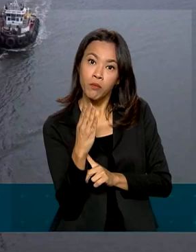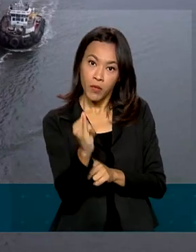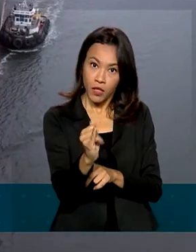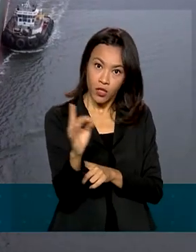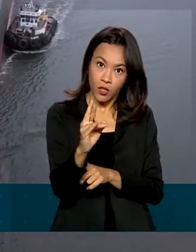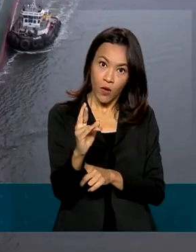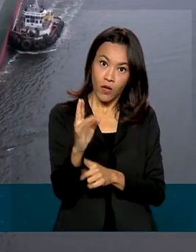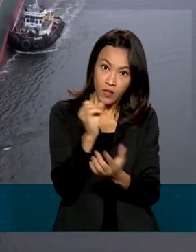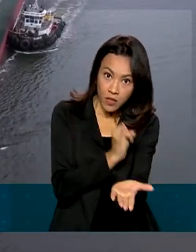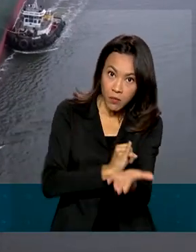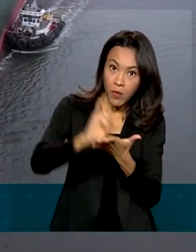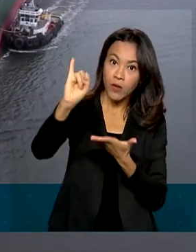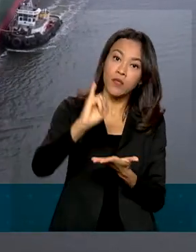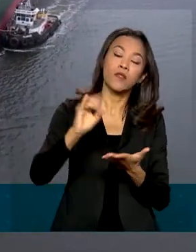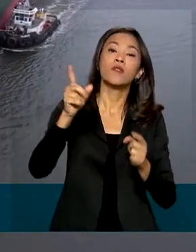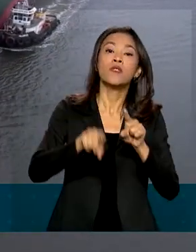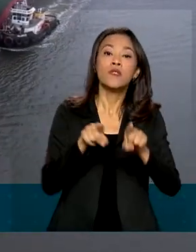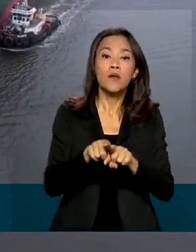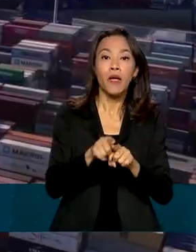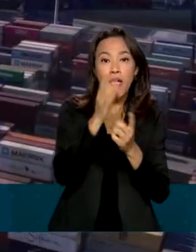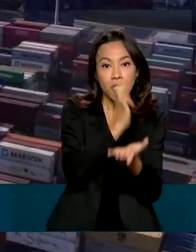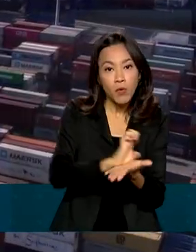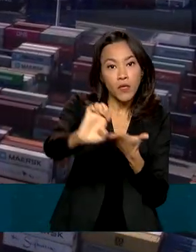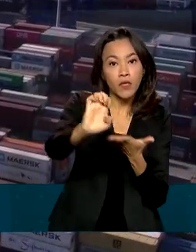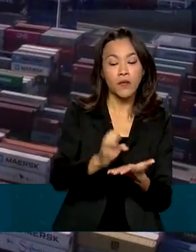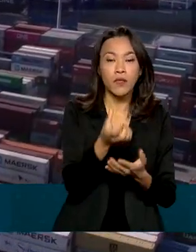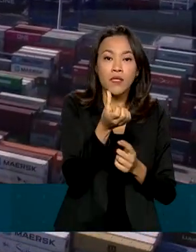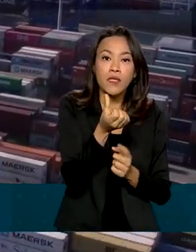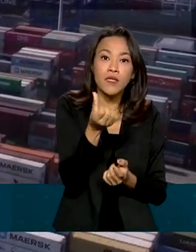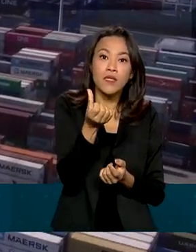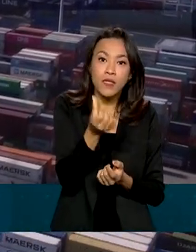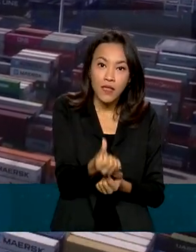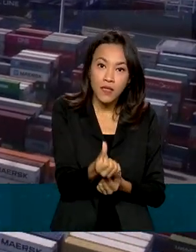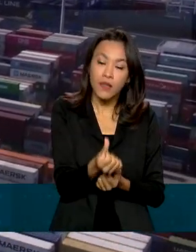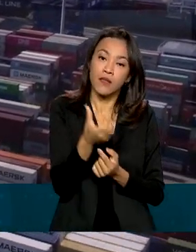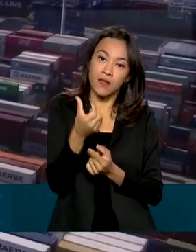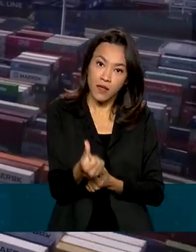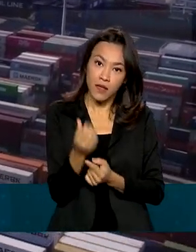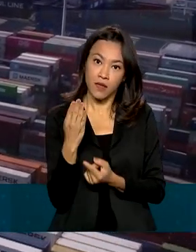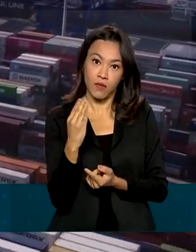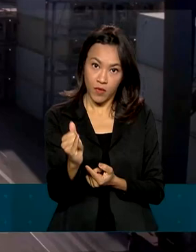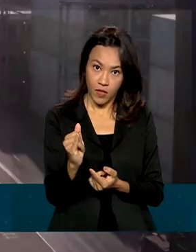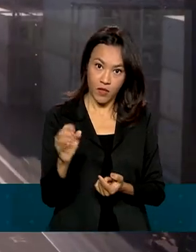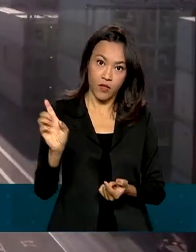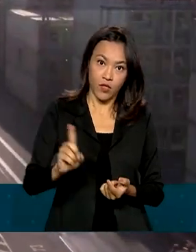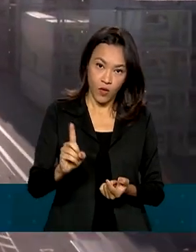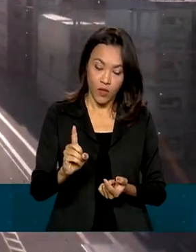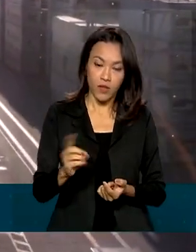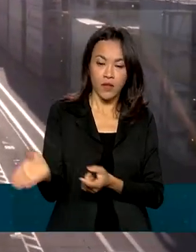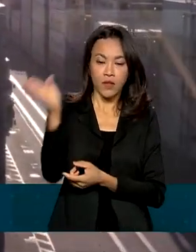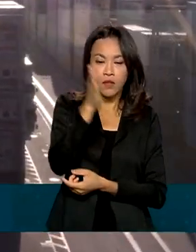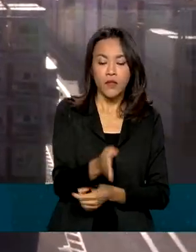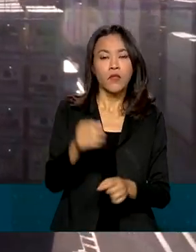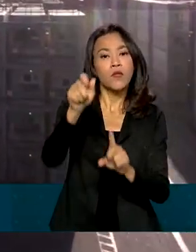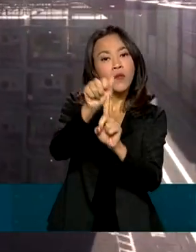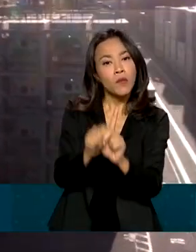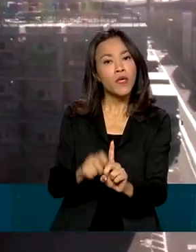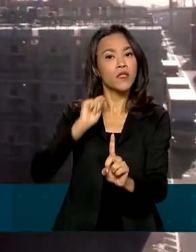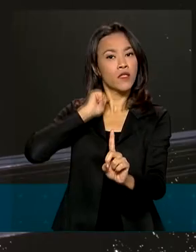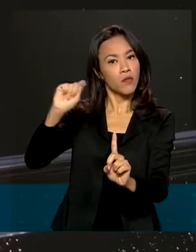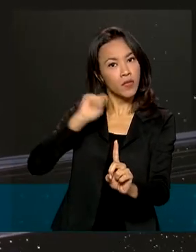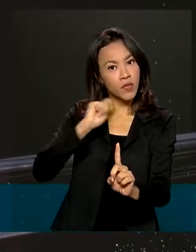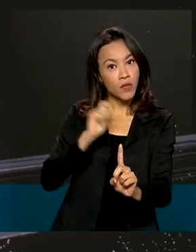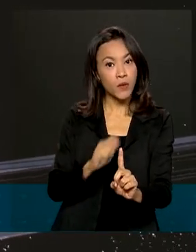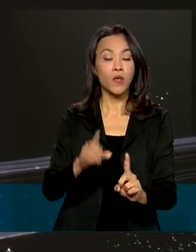dólares e importações de quase sessenta e seis Bilhões de Dólares em abril no lado das